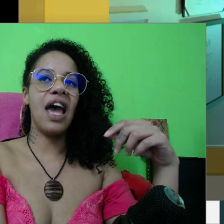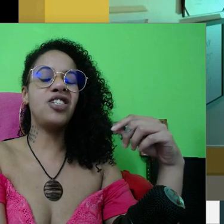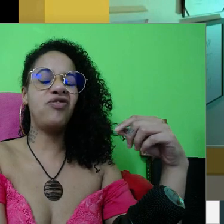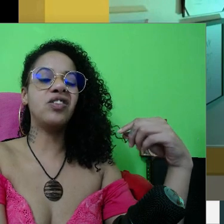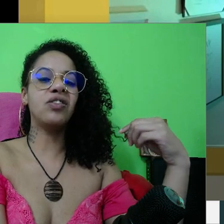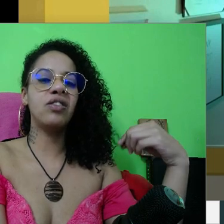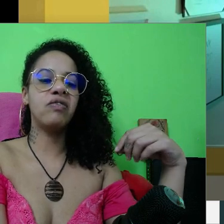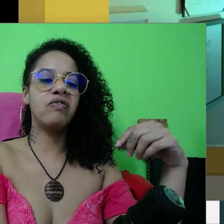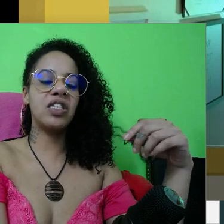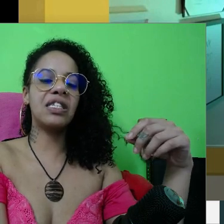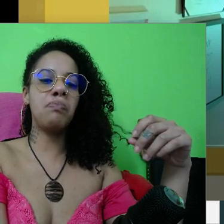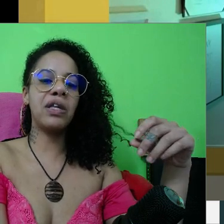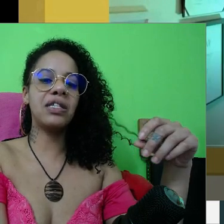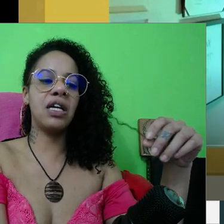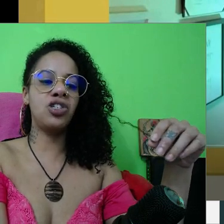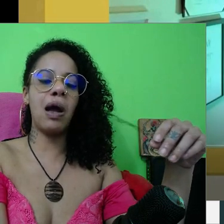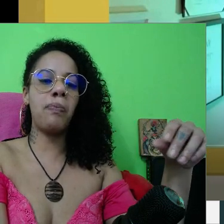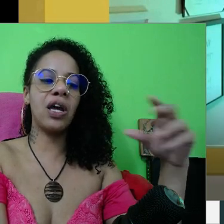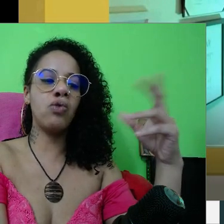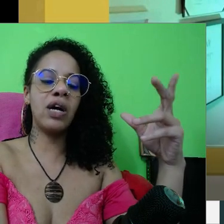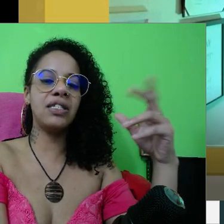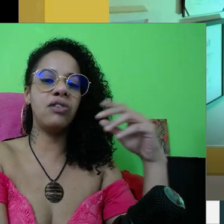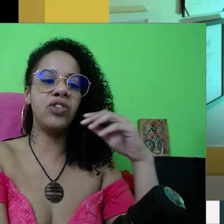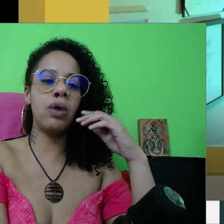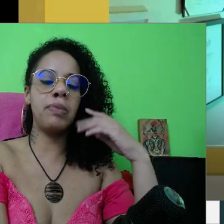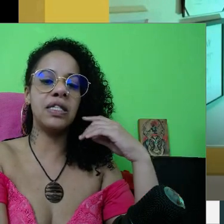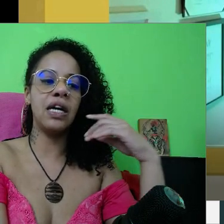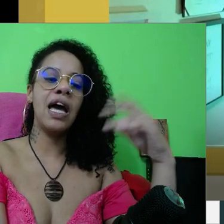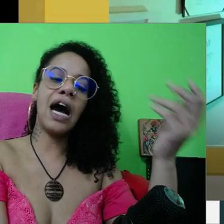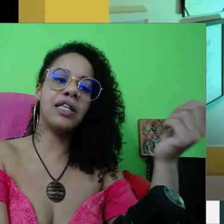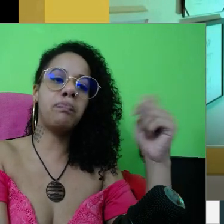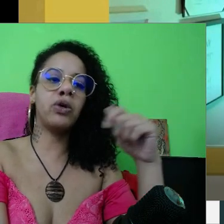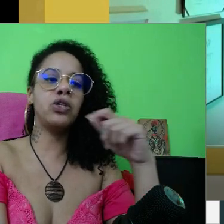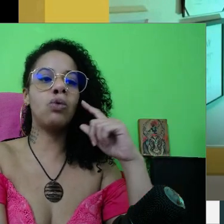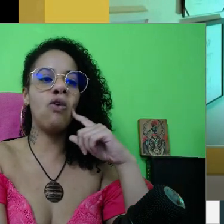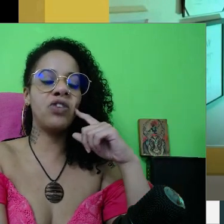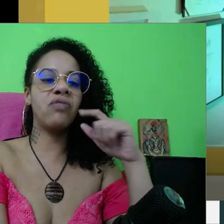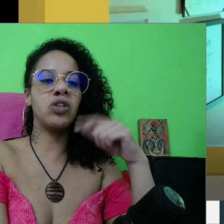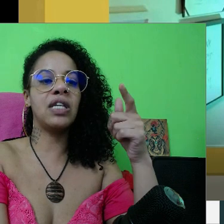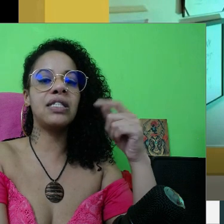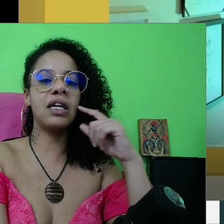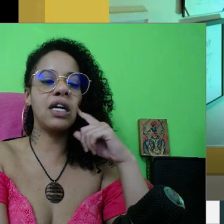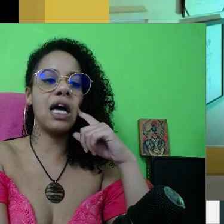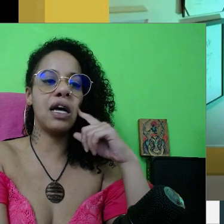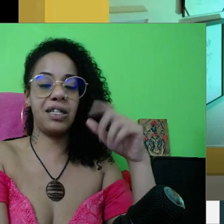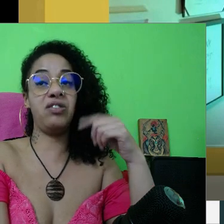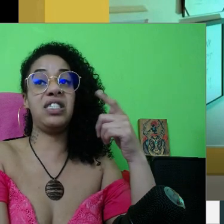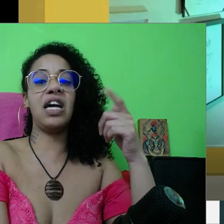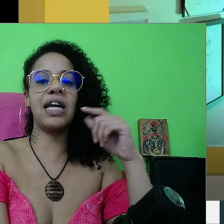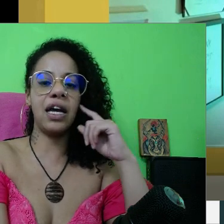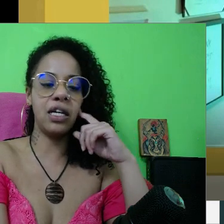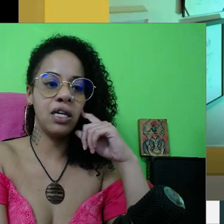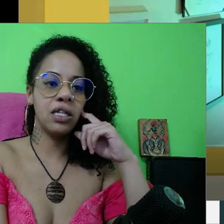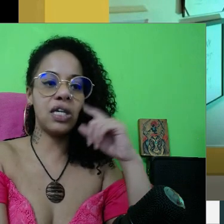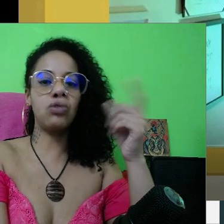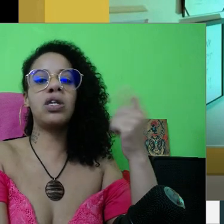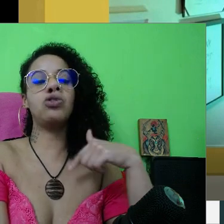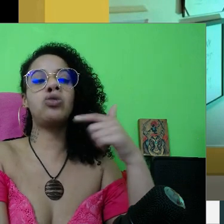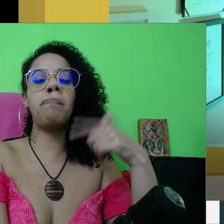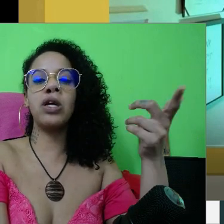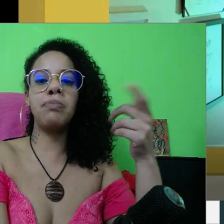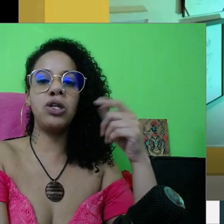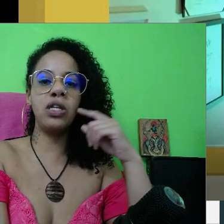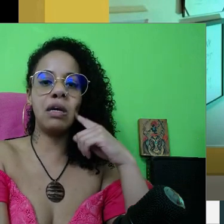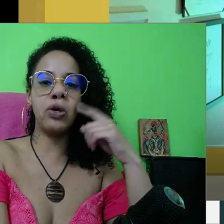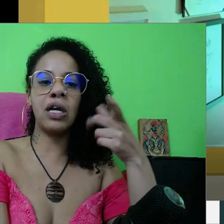é difícil você sempre tem que se retirar porque nunca é servido à mesa Aí depois tu ouve que você que segrega sendo